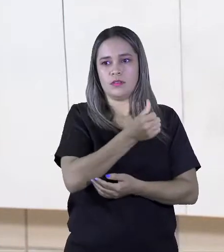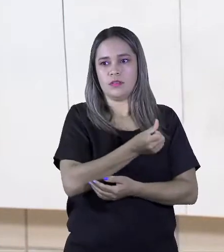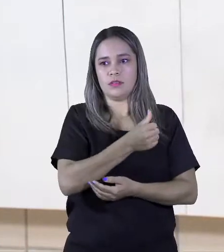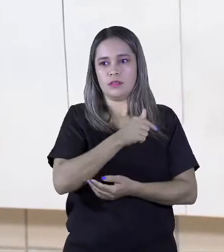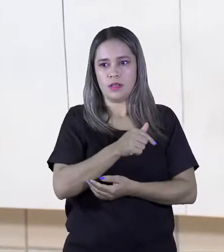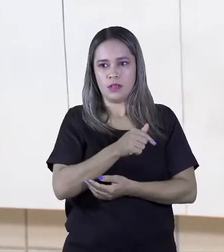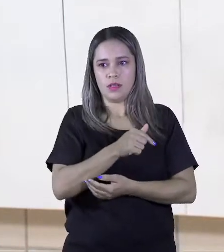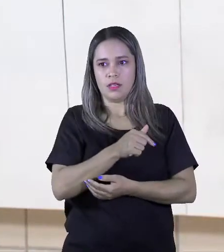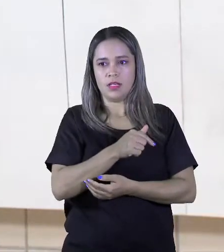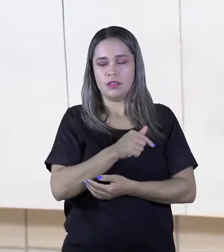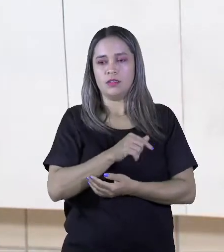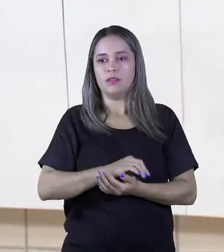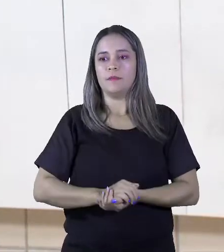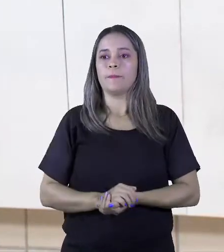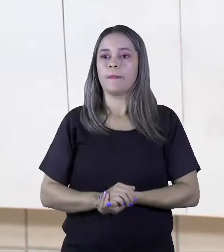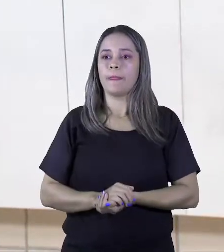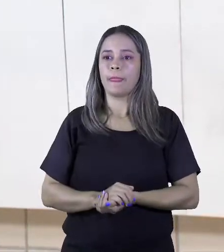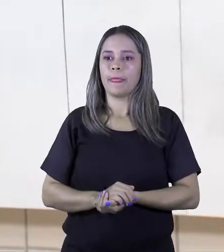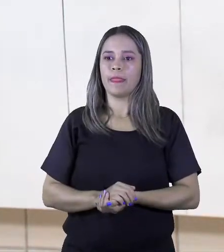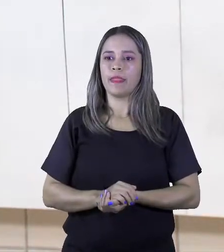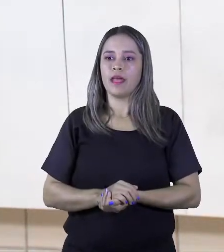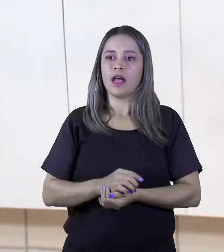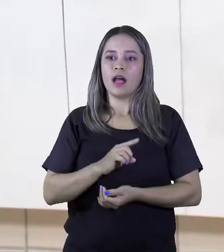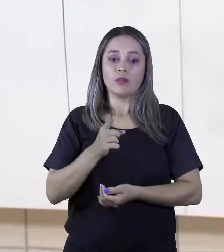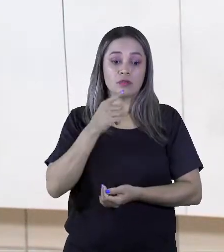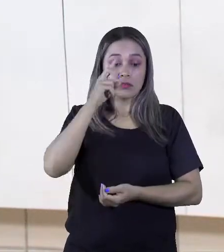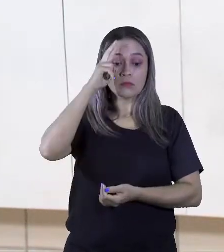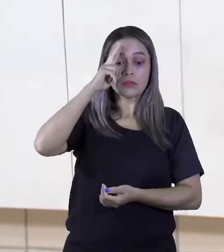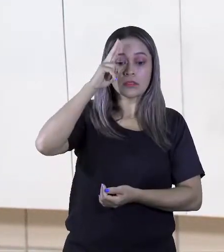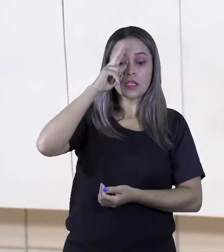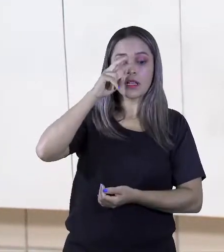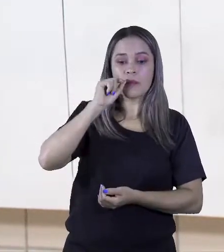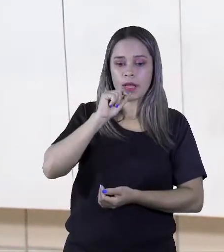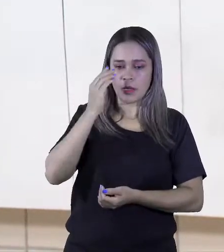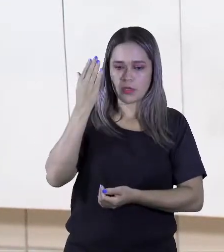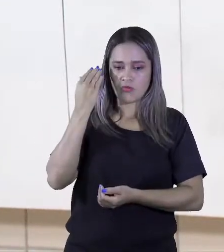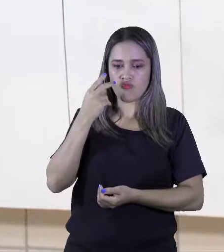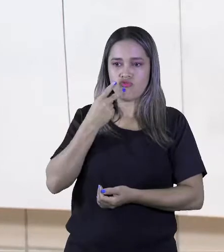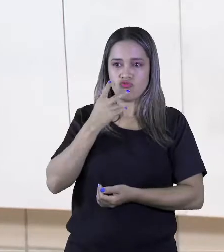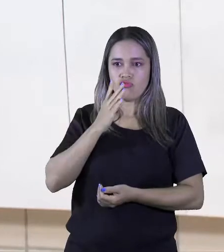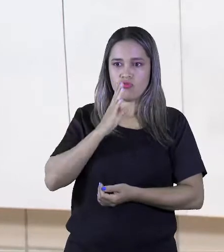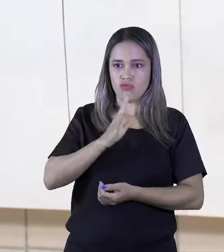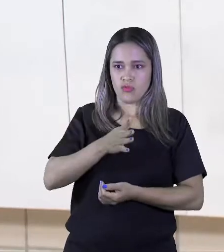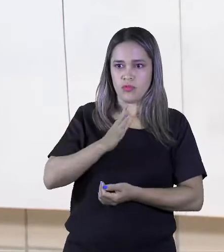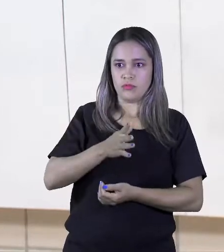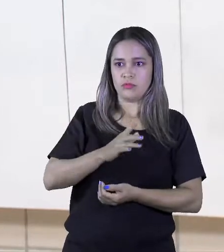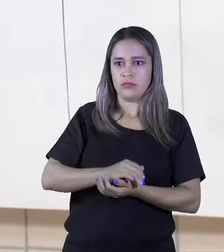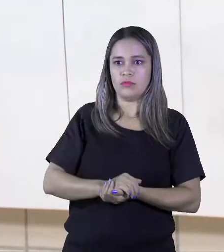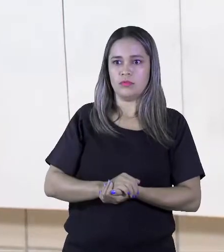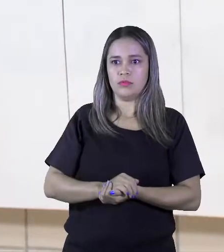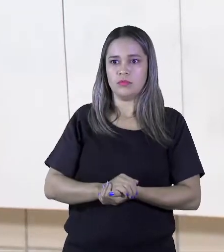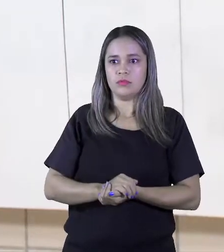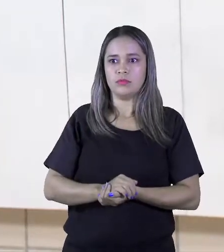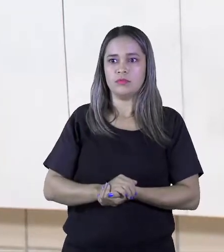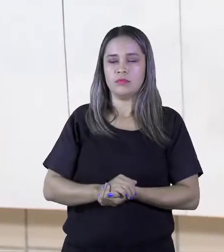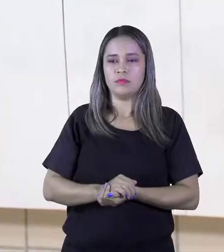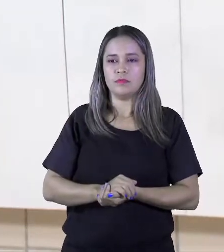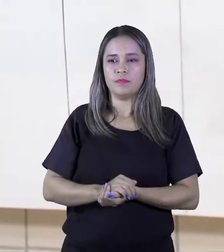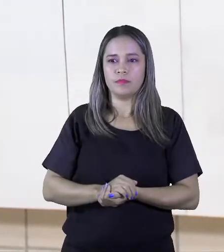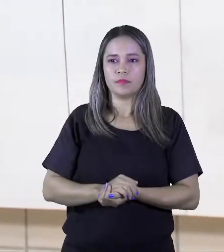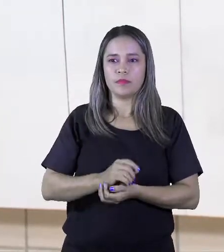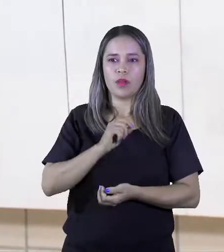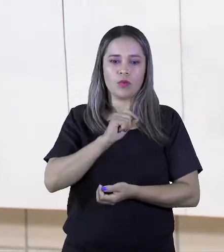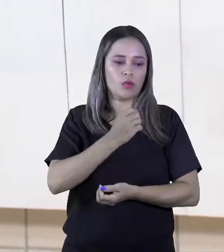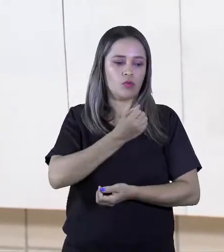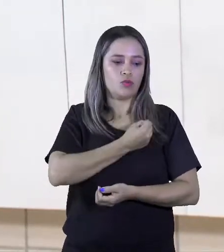1,967 milésimos. A única coisa que vocês têm que lembrar, a gente já tinha definido o sinal da nossa operação. Esse número